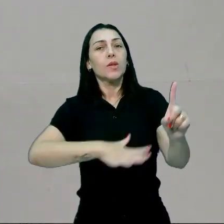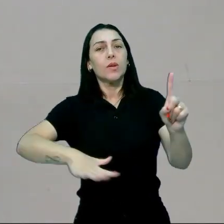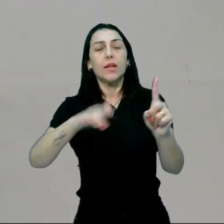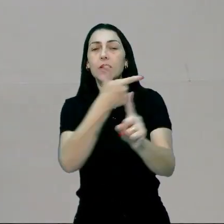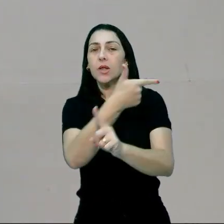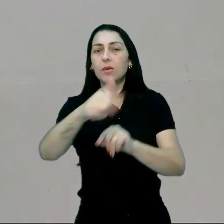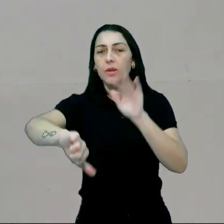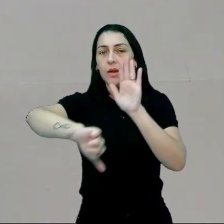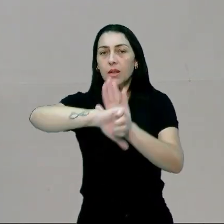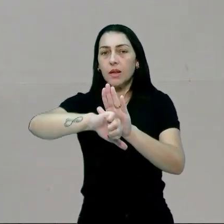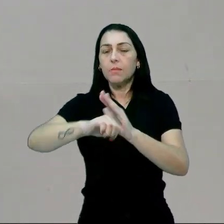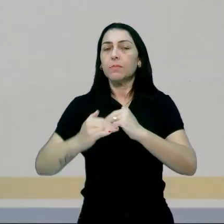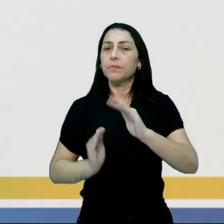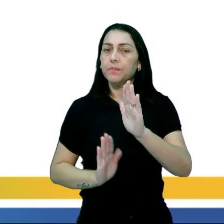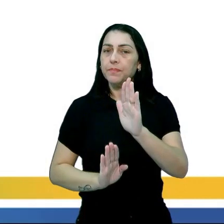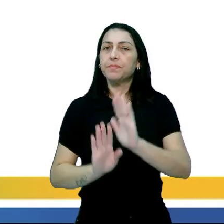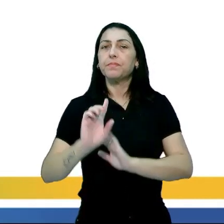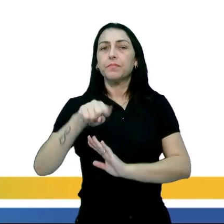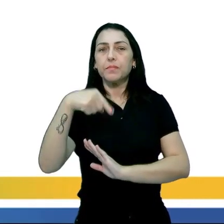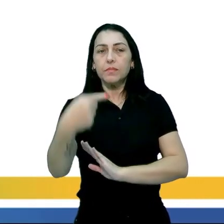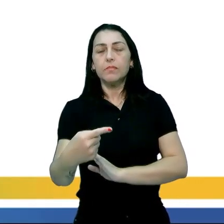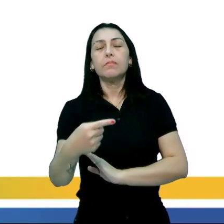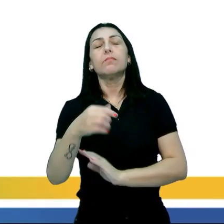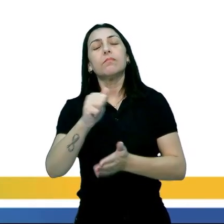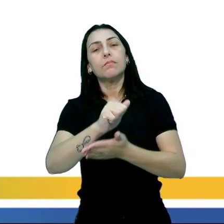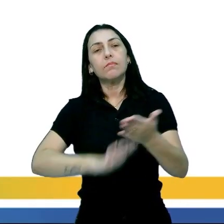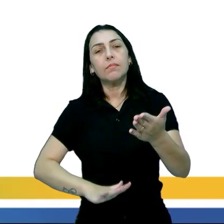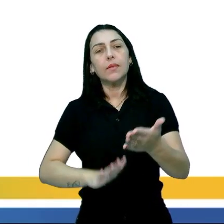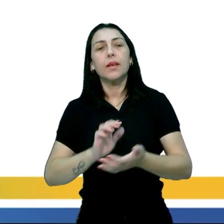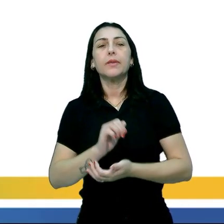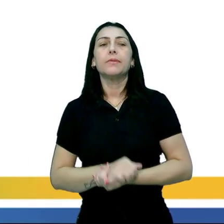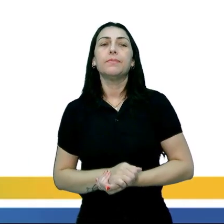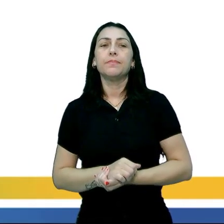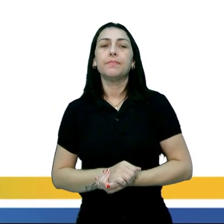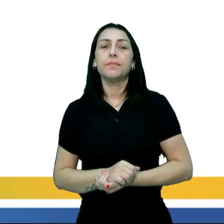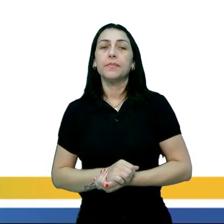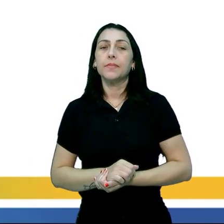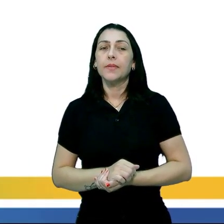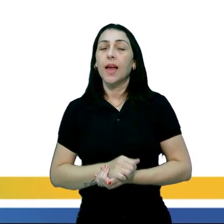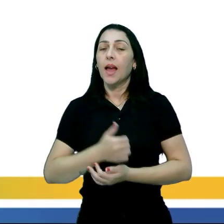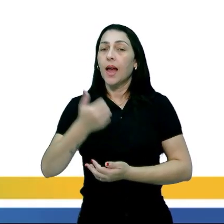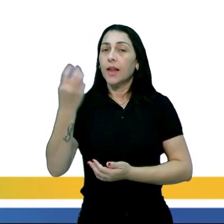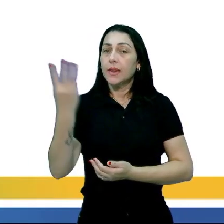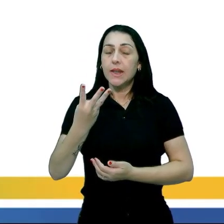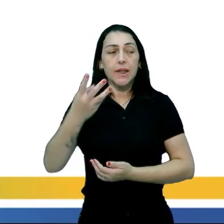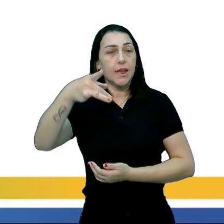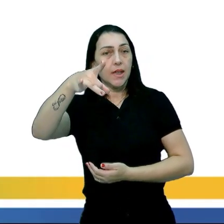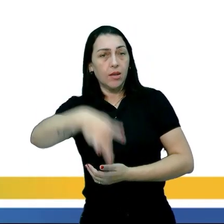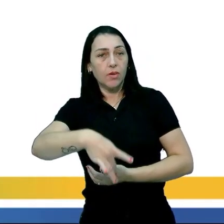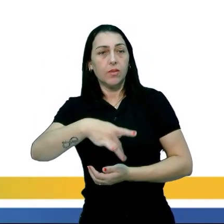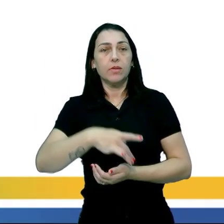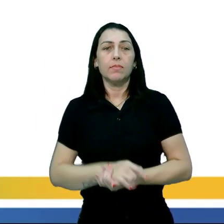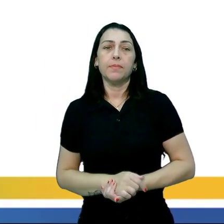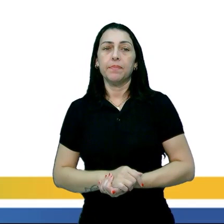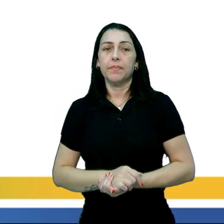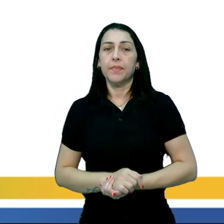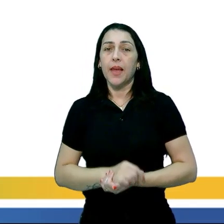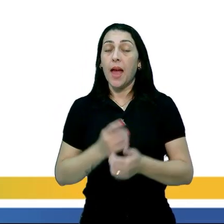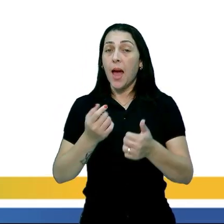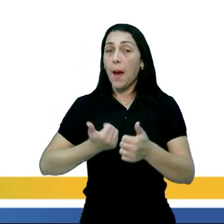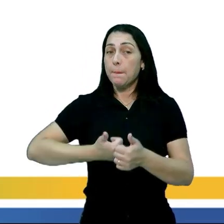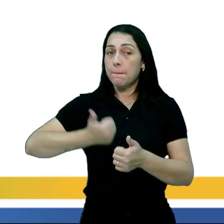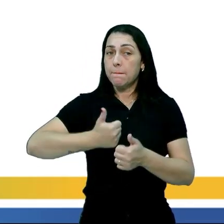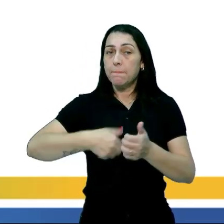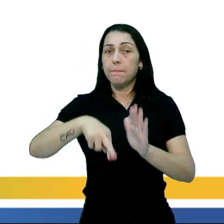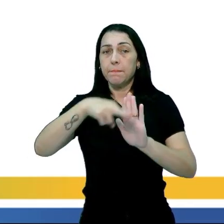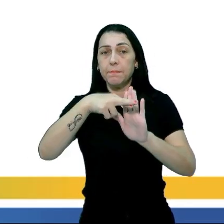Vamos avançar? Mais uma questão do nosso exercitando. A terceira e última.